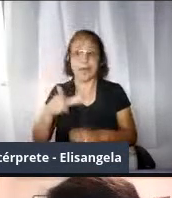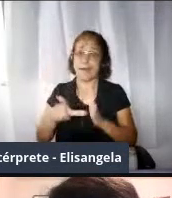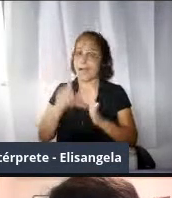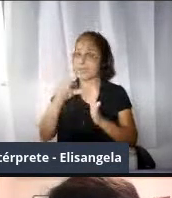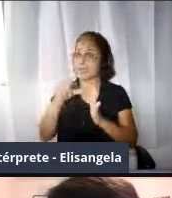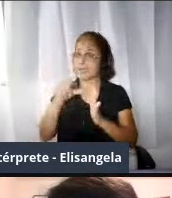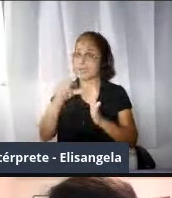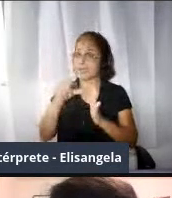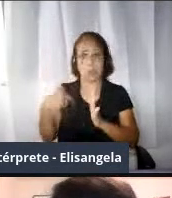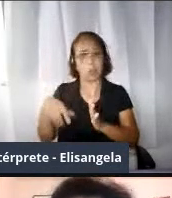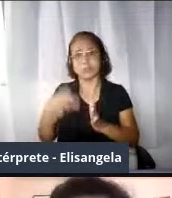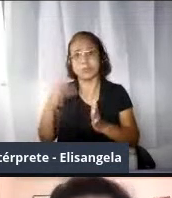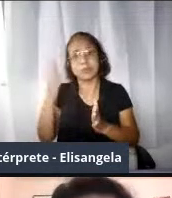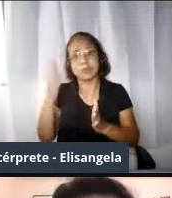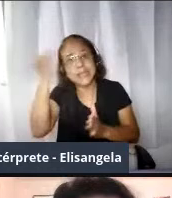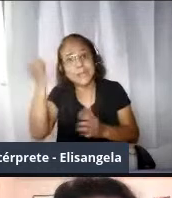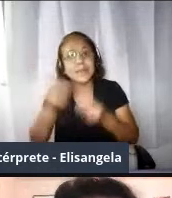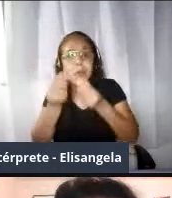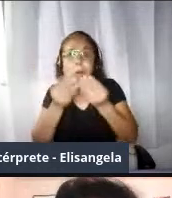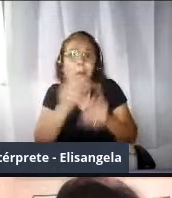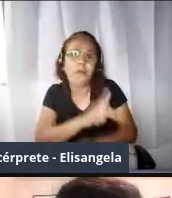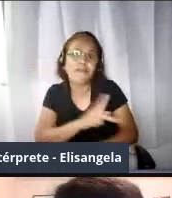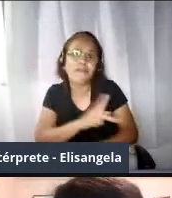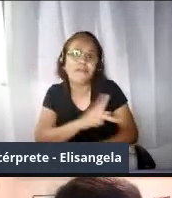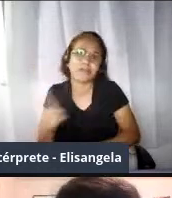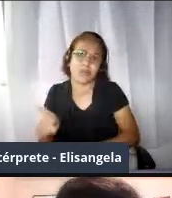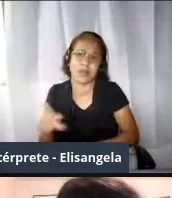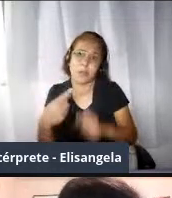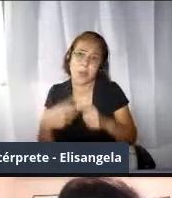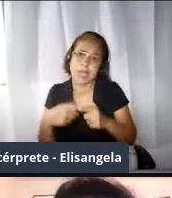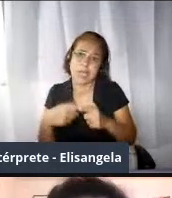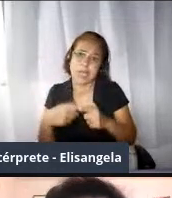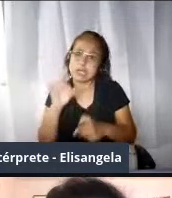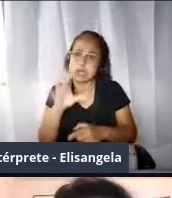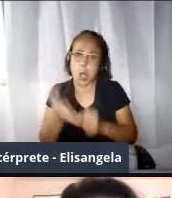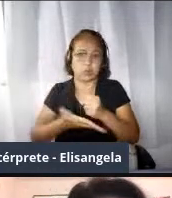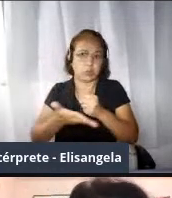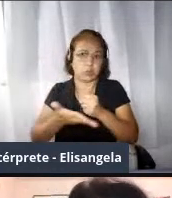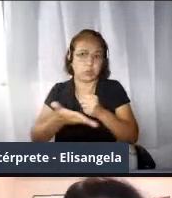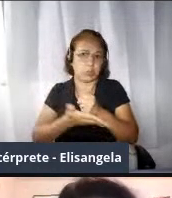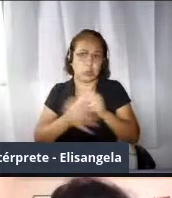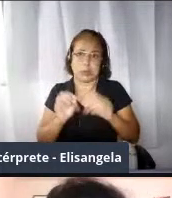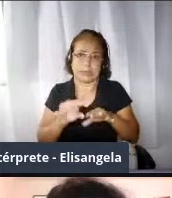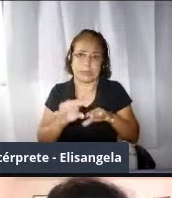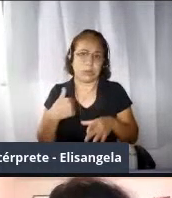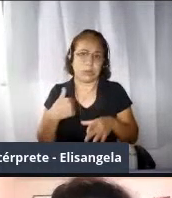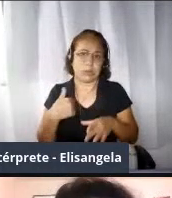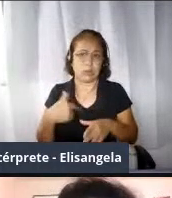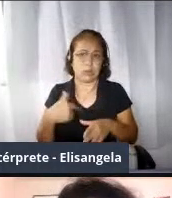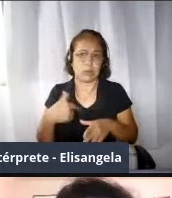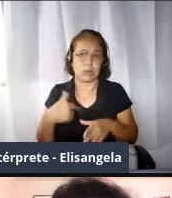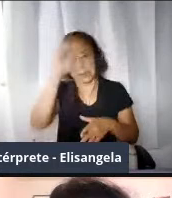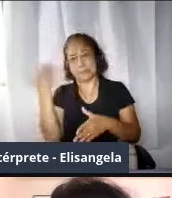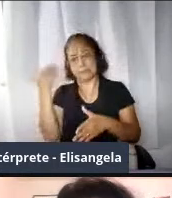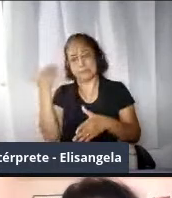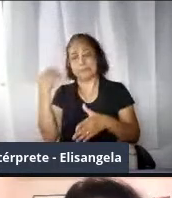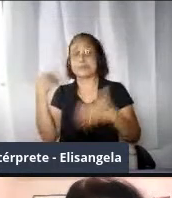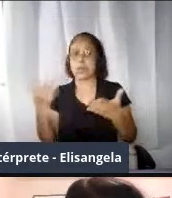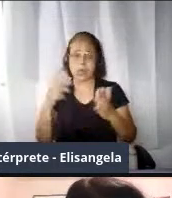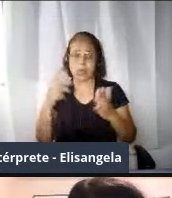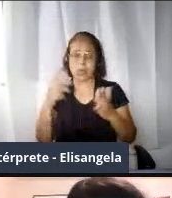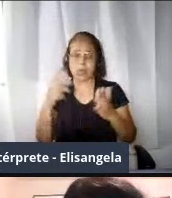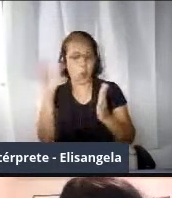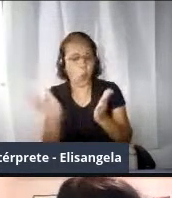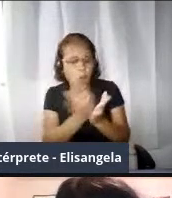na educação básica, e aí eu dei alguma olhada, né, na história da educação da Bahia,